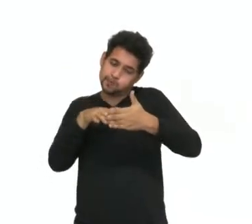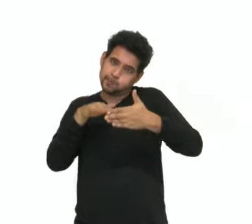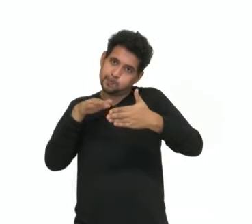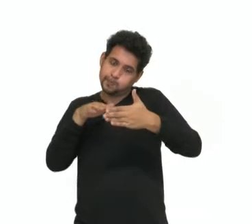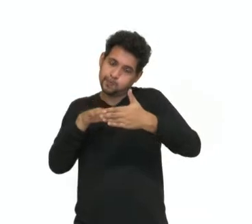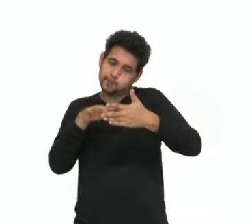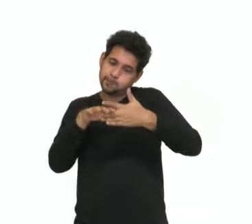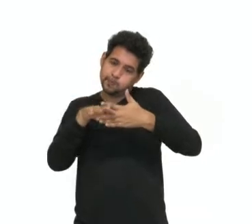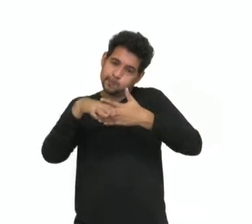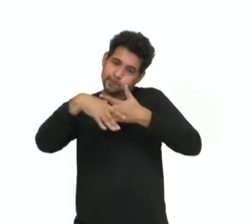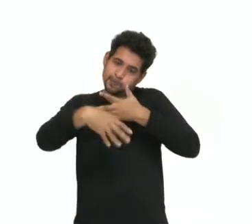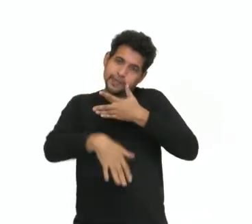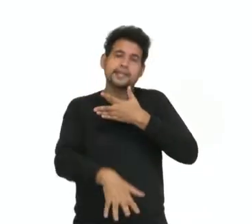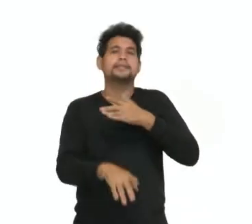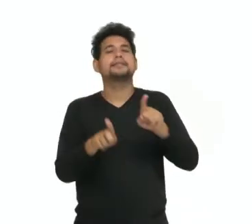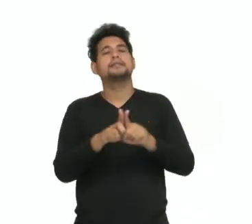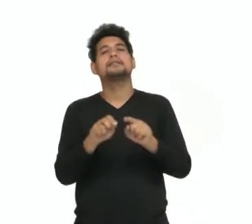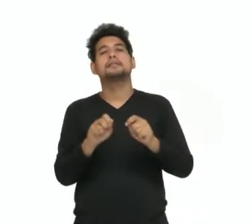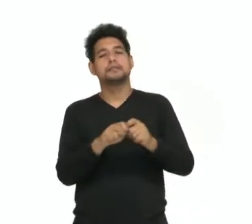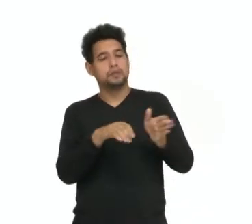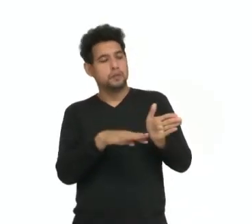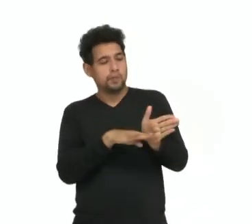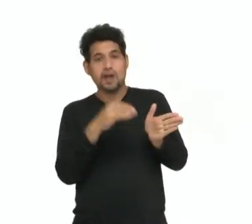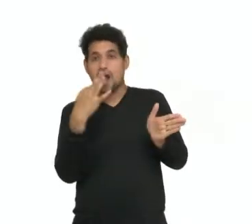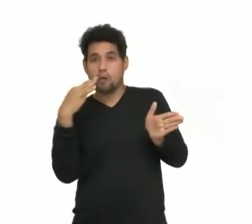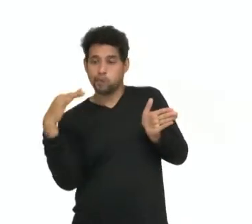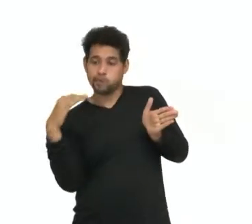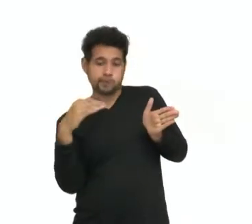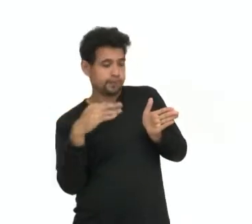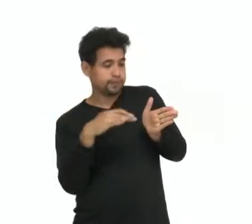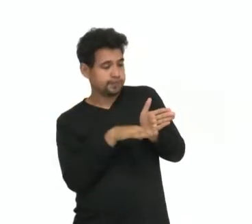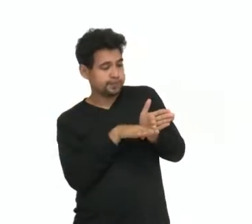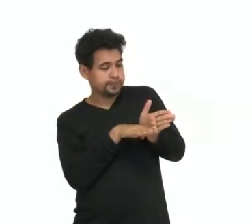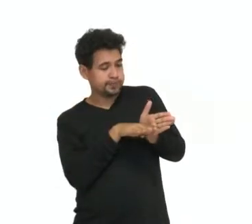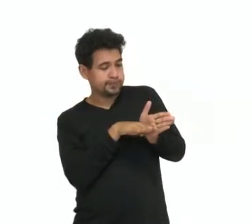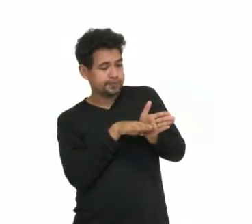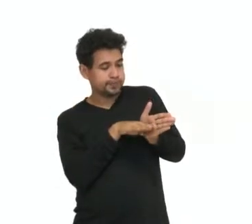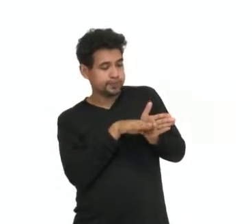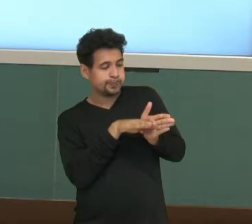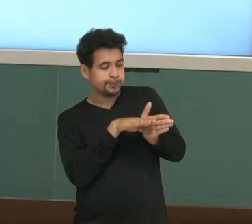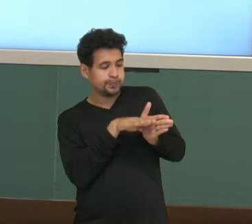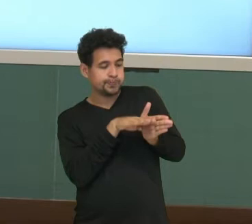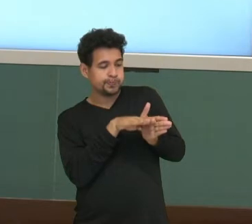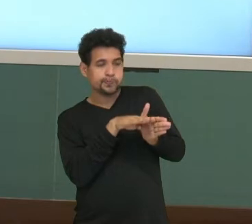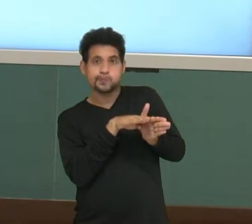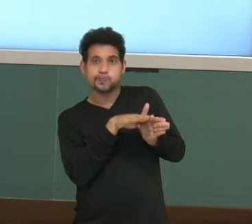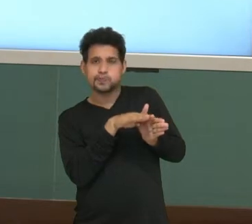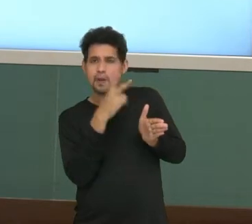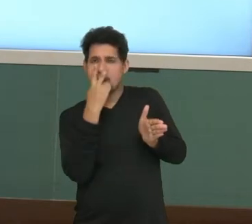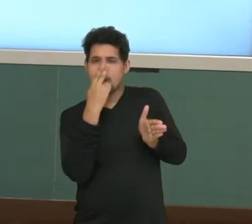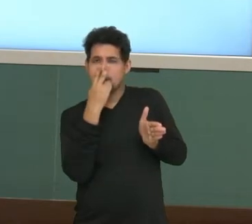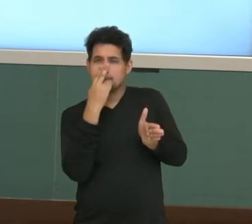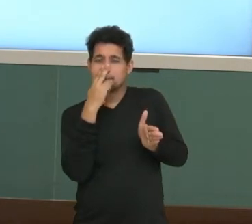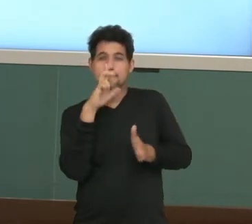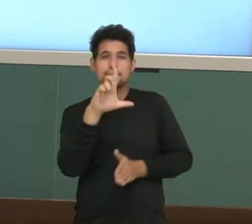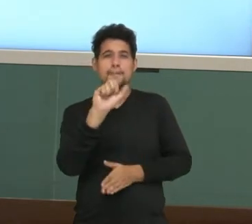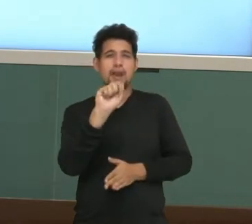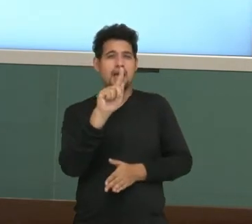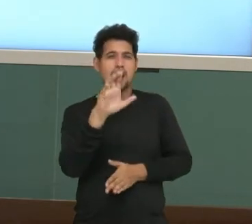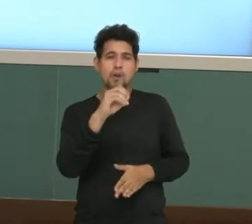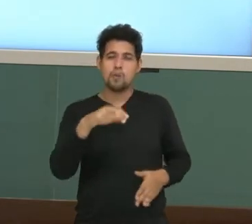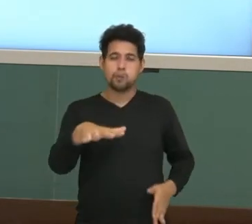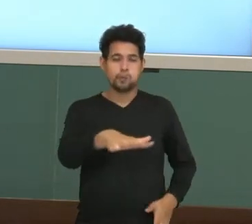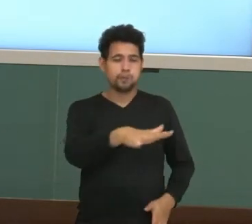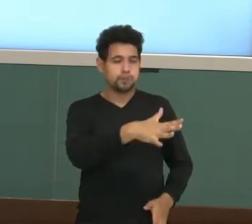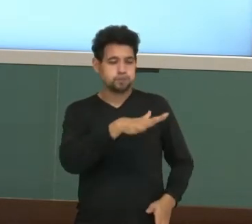de represar as águas, formando um grande reservatório muito semelhante a um lago. E esses reservatórios